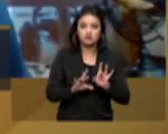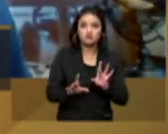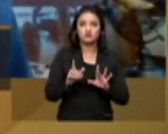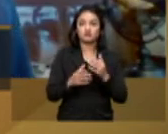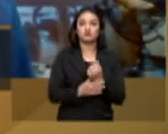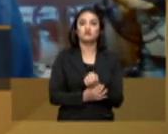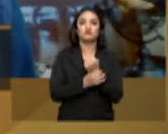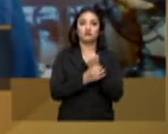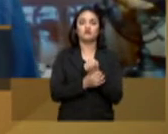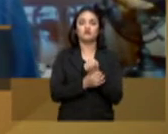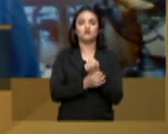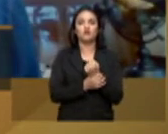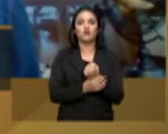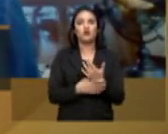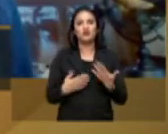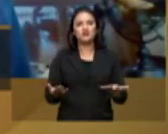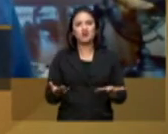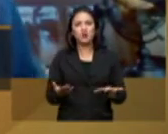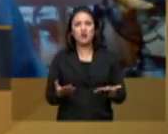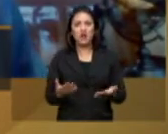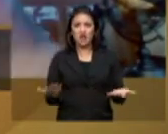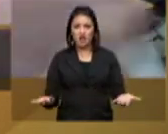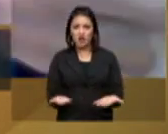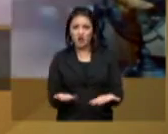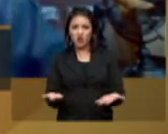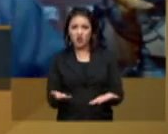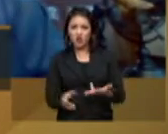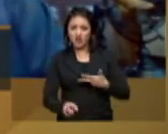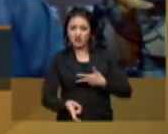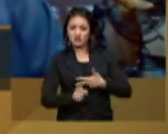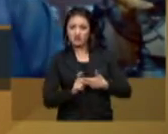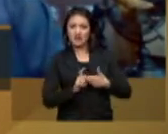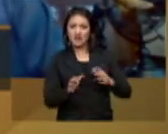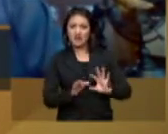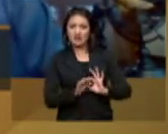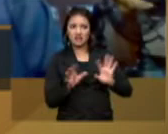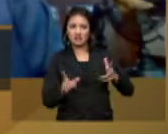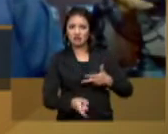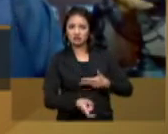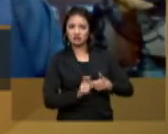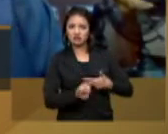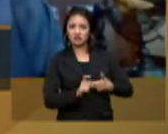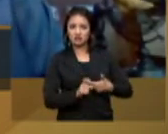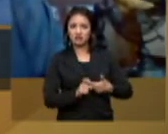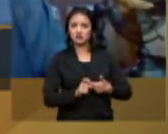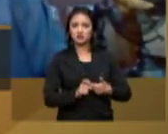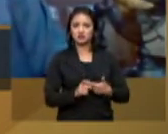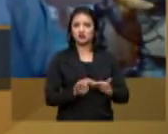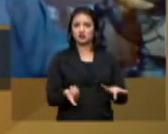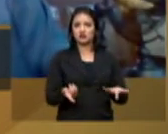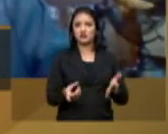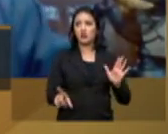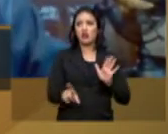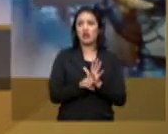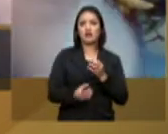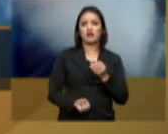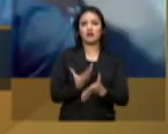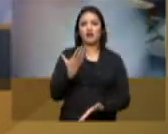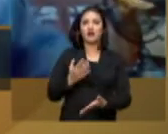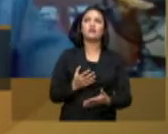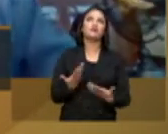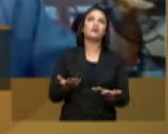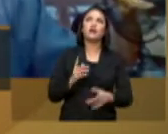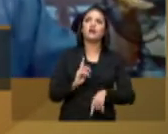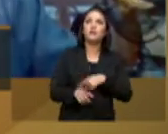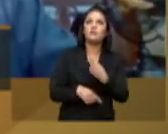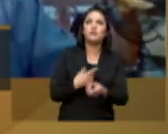direito. Nós vamos permitir que o legislador, tal, no PIS e COFINS, e daqui a pouco, por exemplo, no Imposto sobre a Renda, venha uma